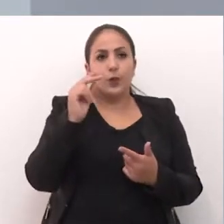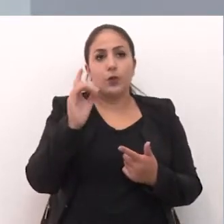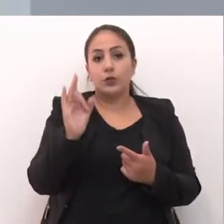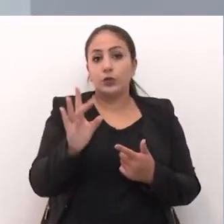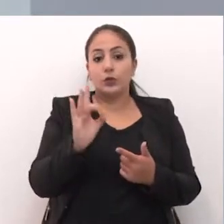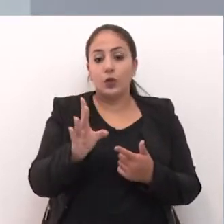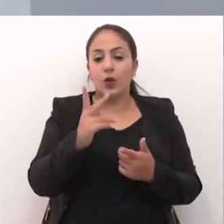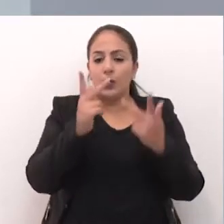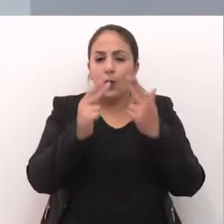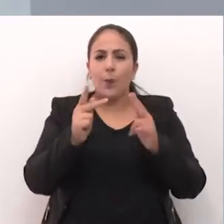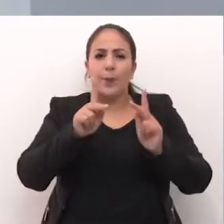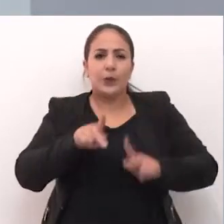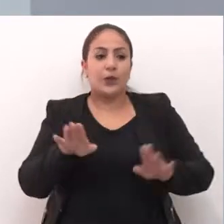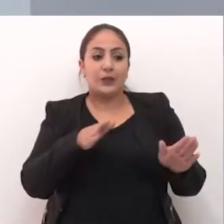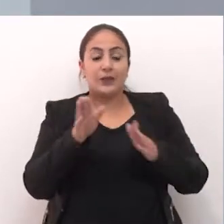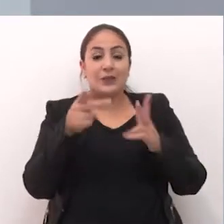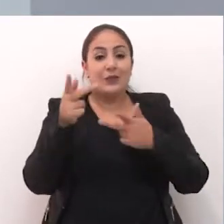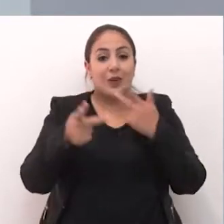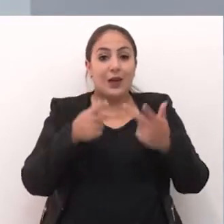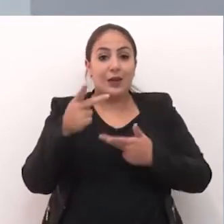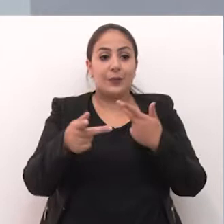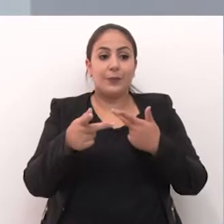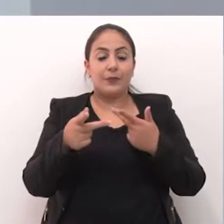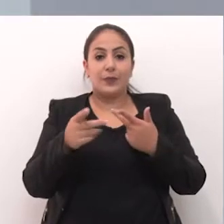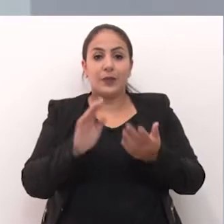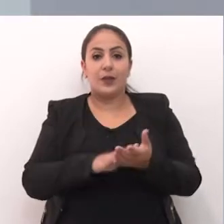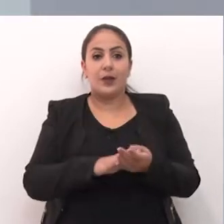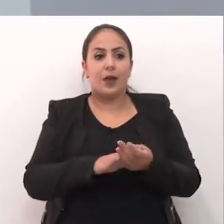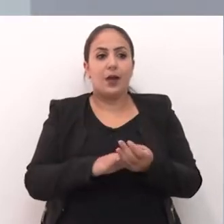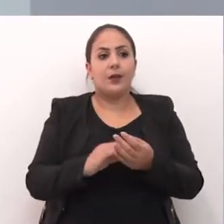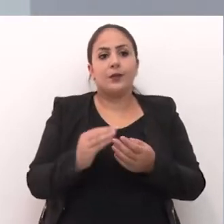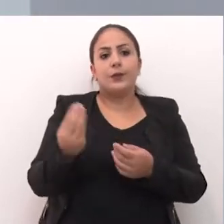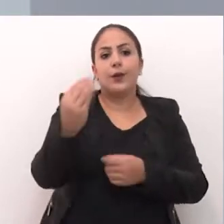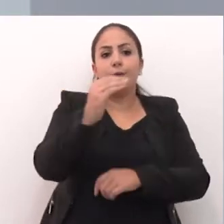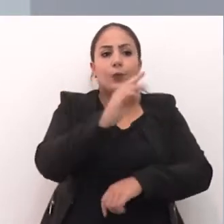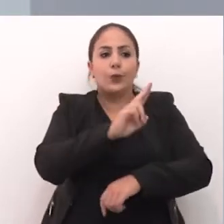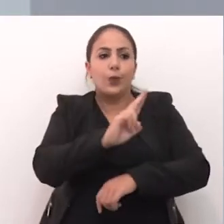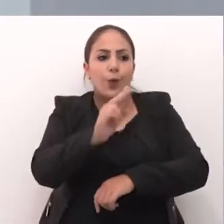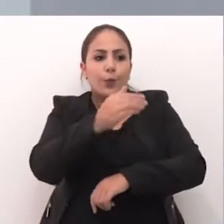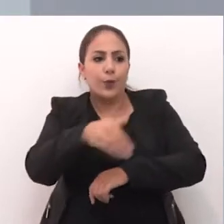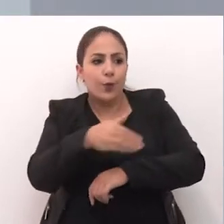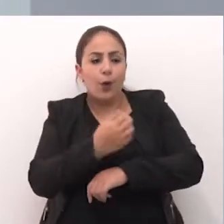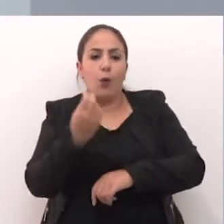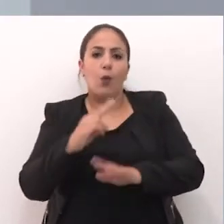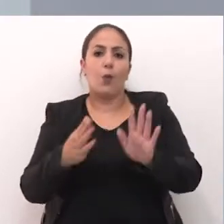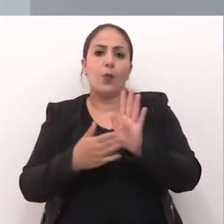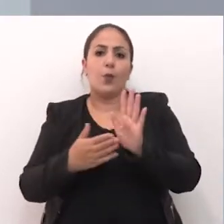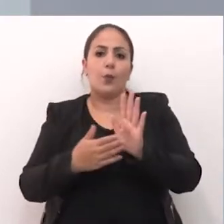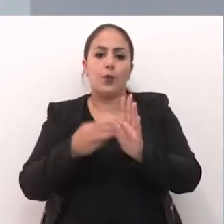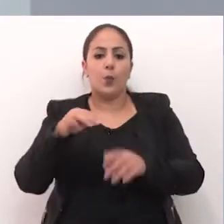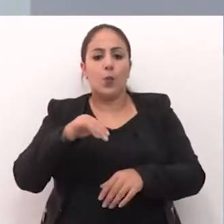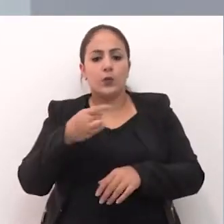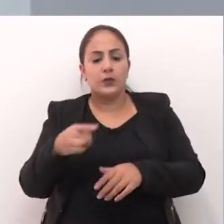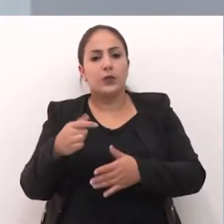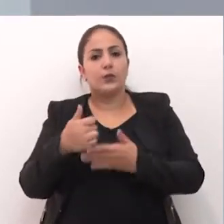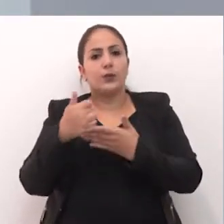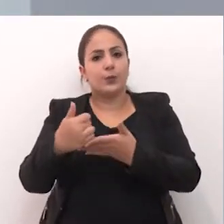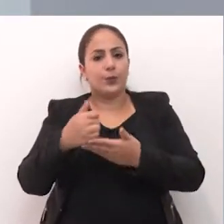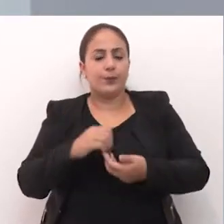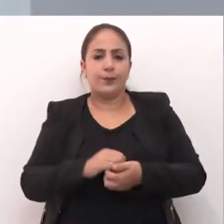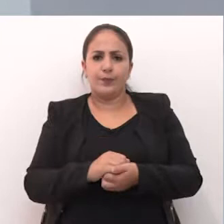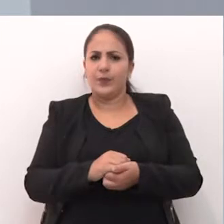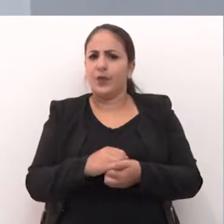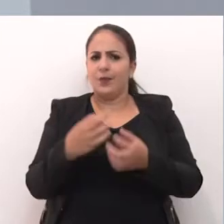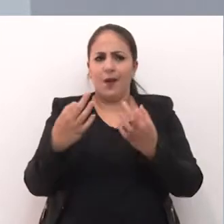que tão somente, como as pessoas muitas vezes dizem, dando nomes a ruas ou propondo moções de apoio. Isso não deveria ser o correto, porque